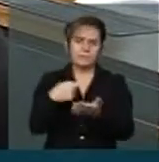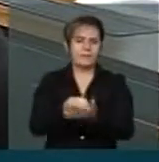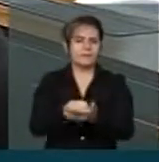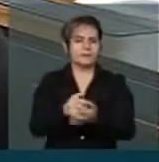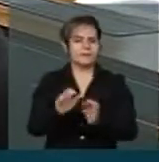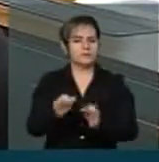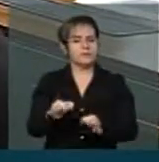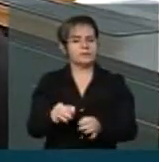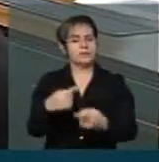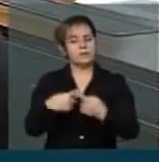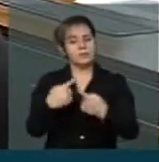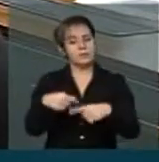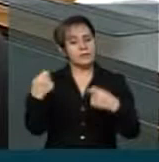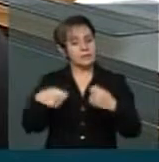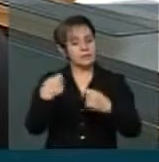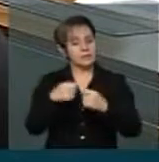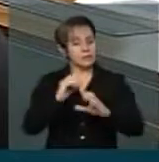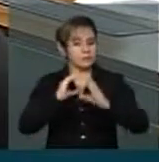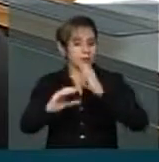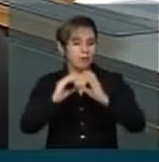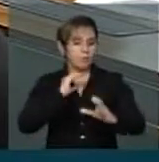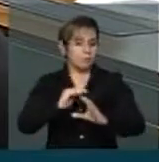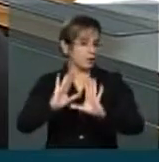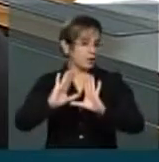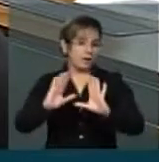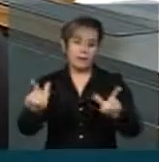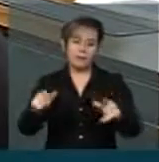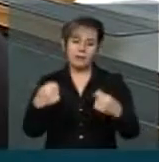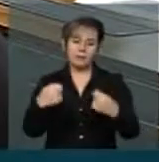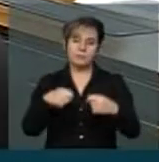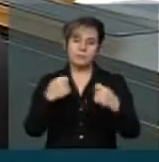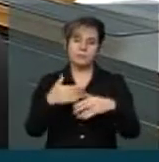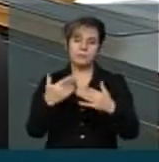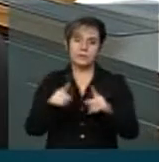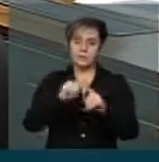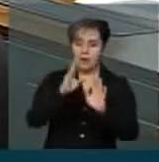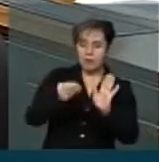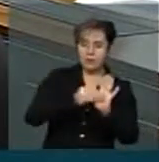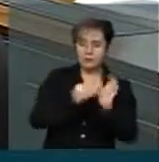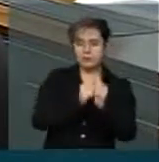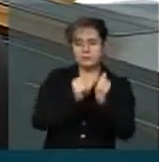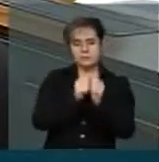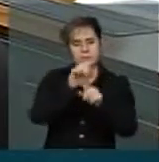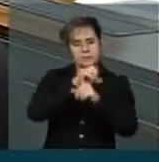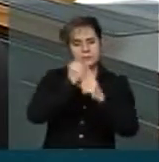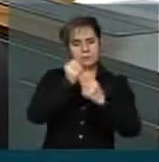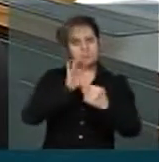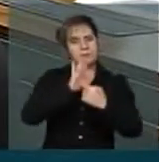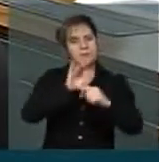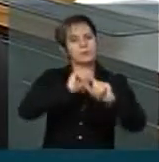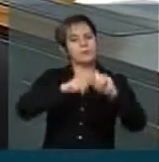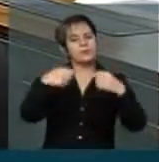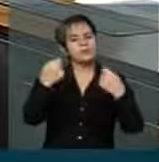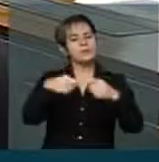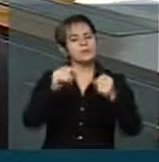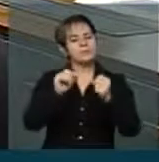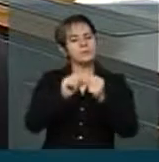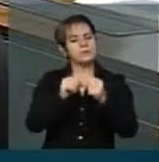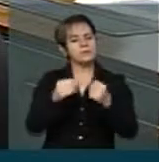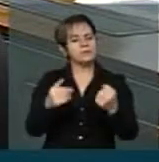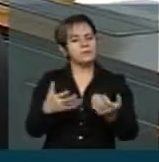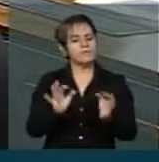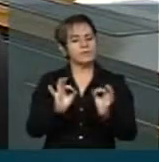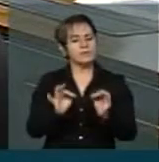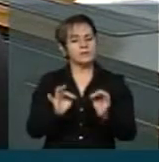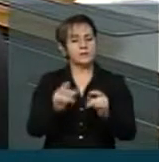verdadeira necessidade da comunicação. Então é preciso que a gente coloque paute para a sociedade o que é preciso ser feito. Se a gente não pode